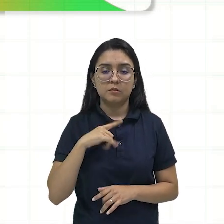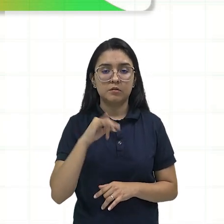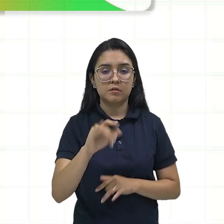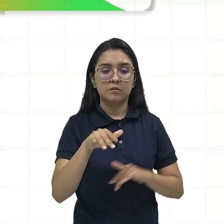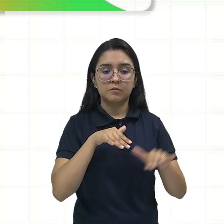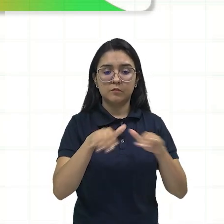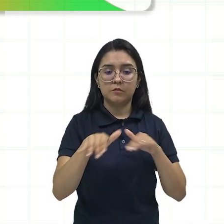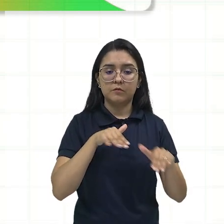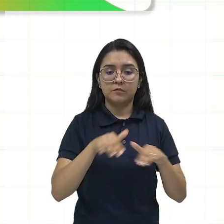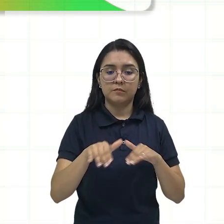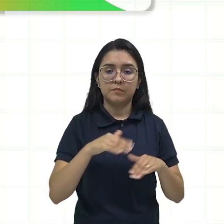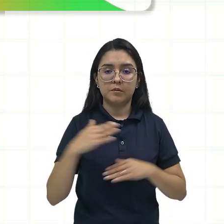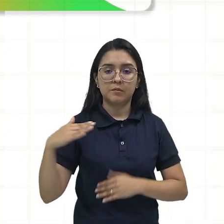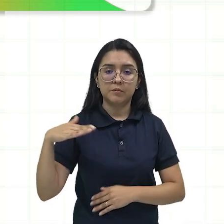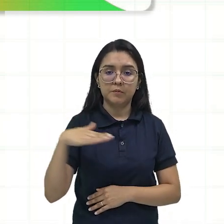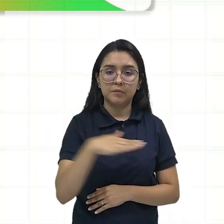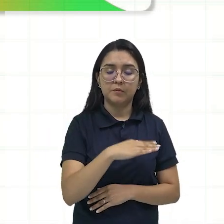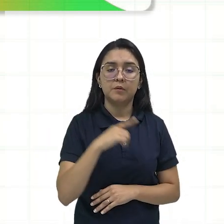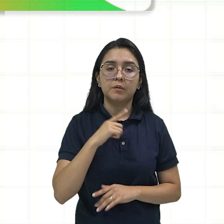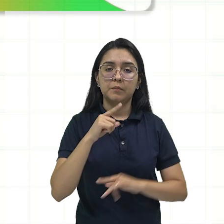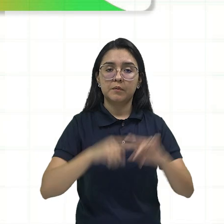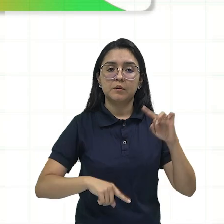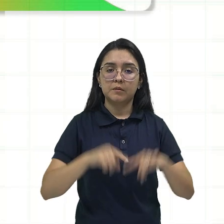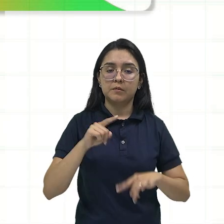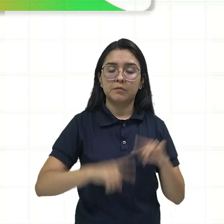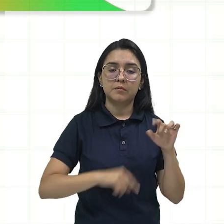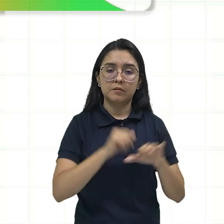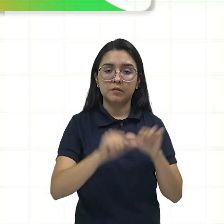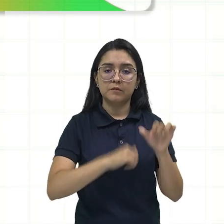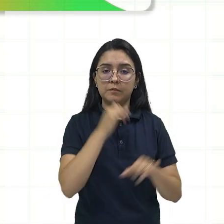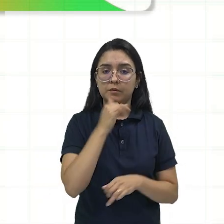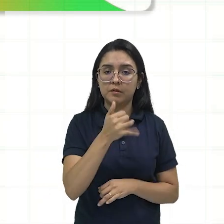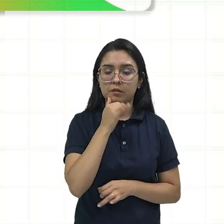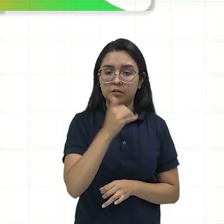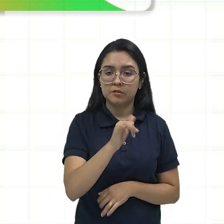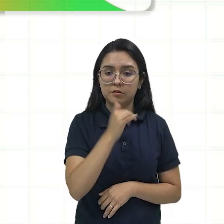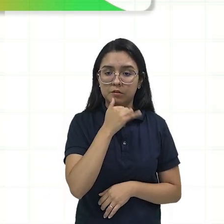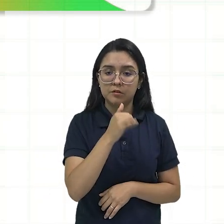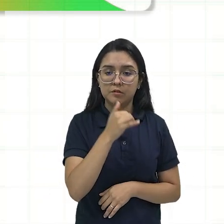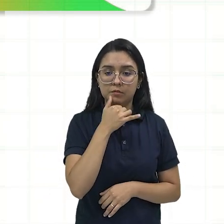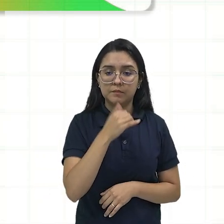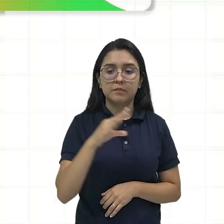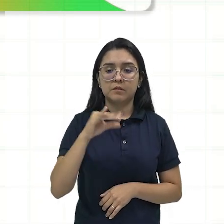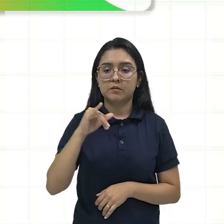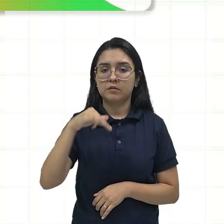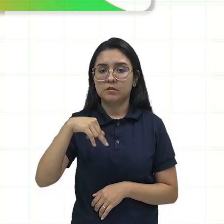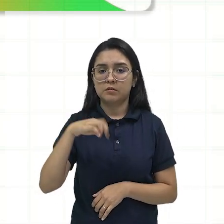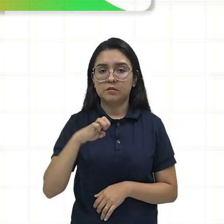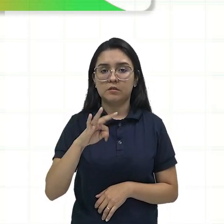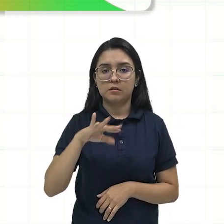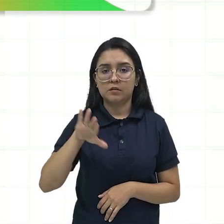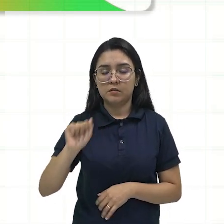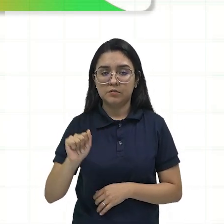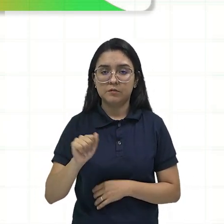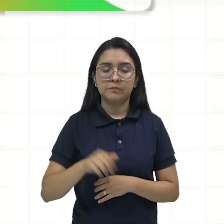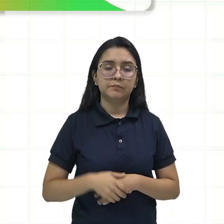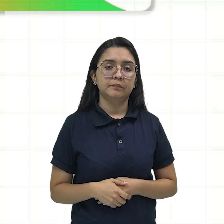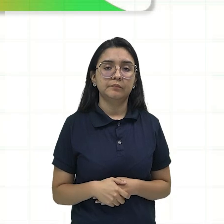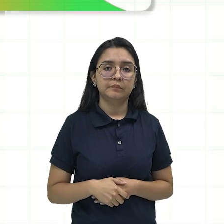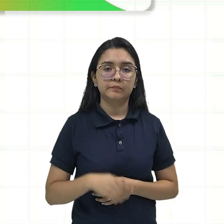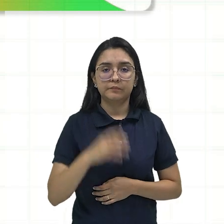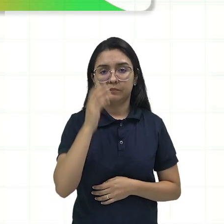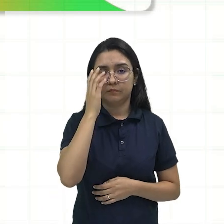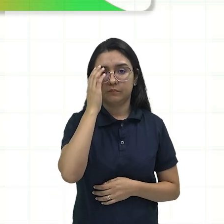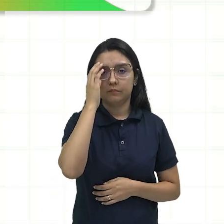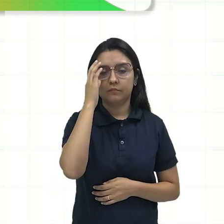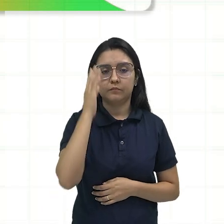em direção ao solo, o objeto transforma a energia potencial em